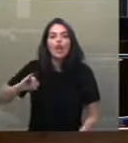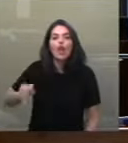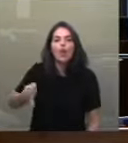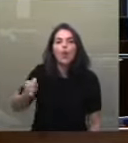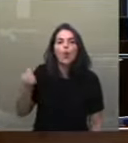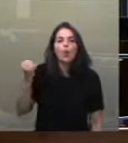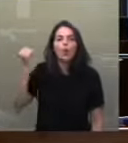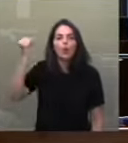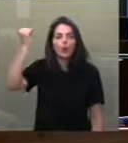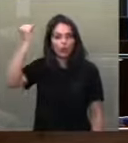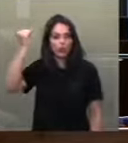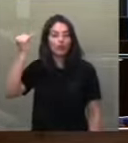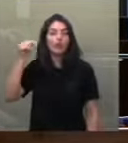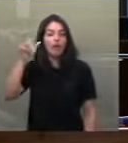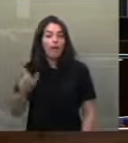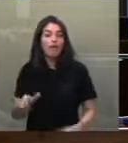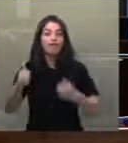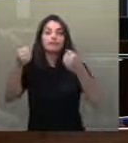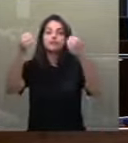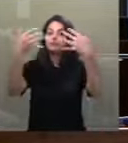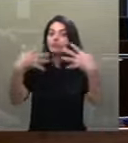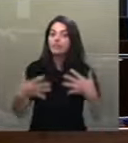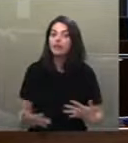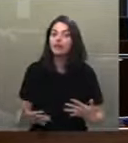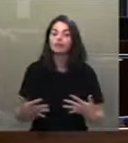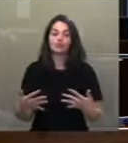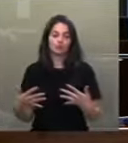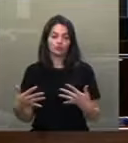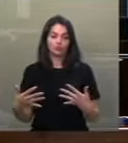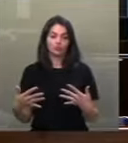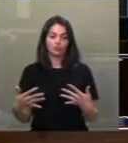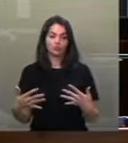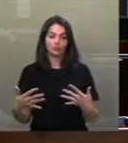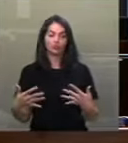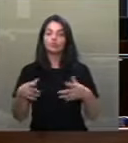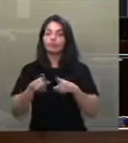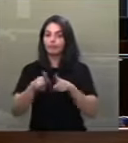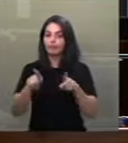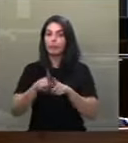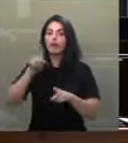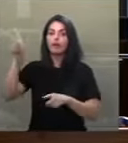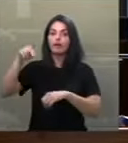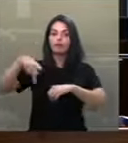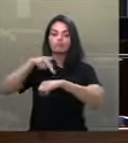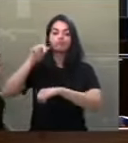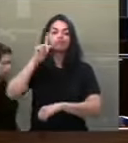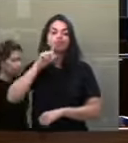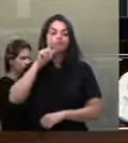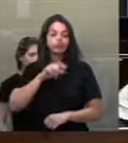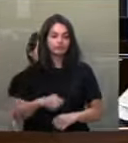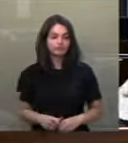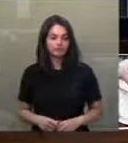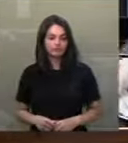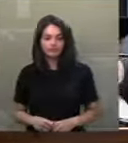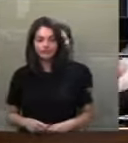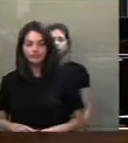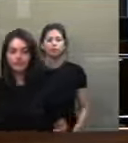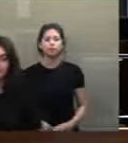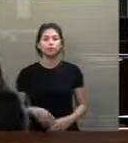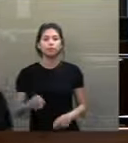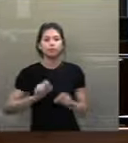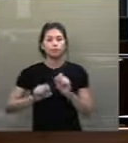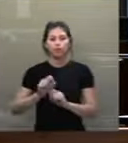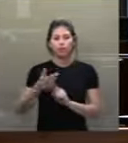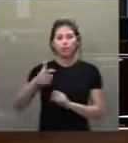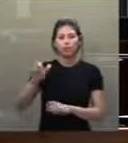Justamente falando e explicando o windfall profit também lá nos Estados Unidos, a senadora do Partido